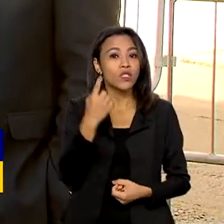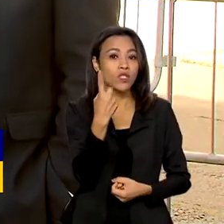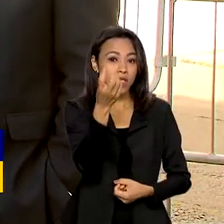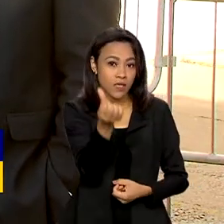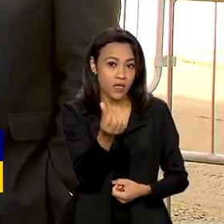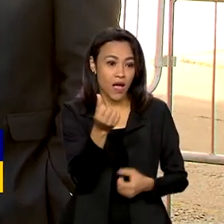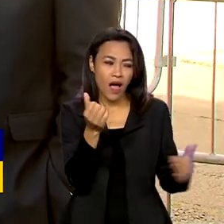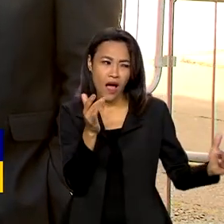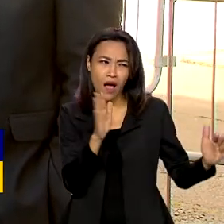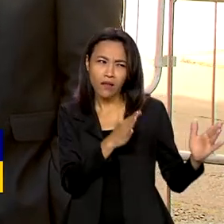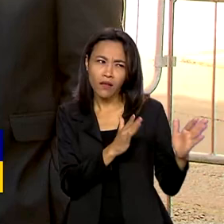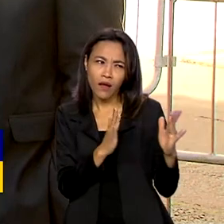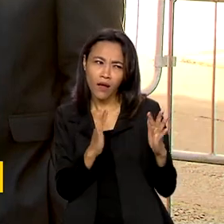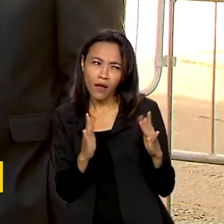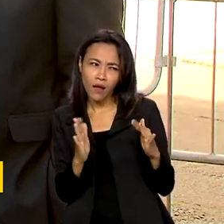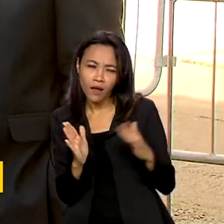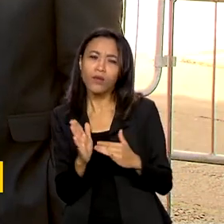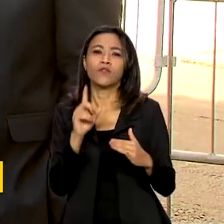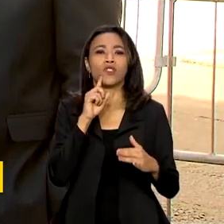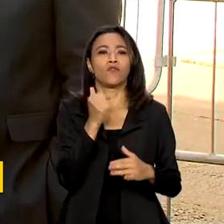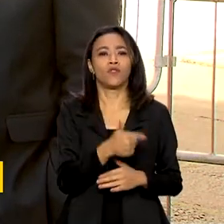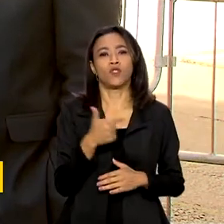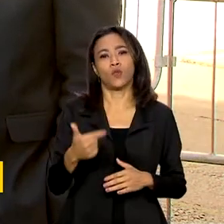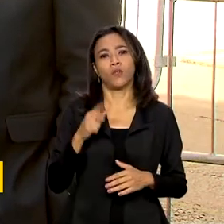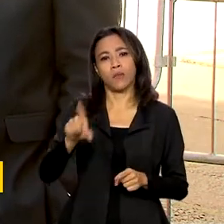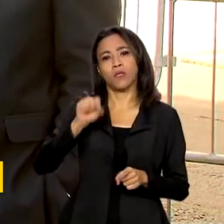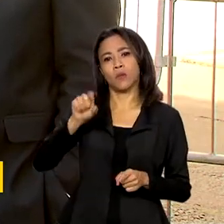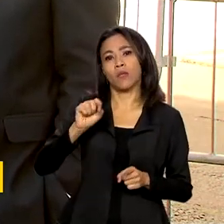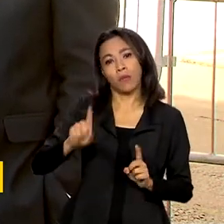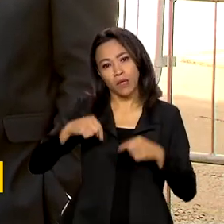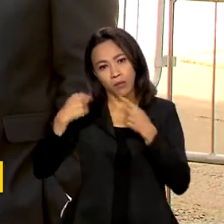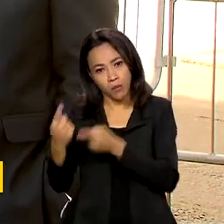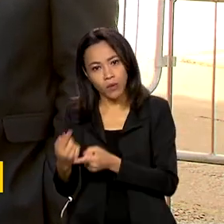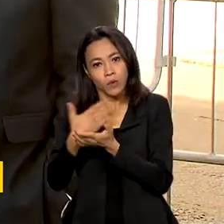têm até o dia 22 para confirmarem essas vagas e iniciarem as atividades dos municípios.